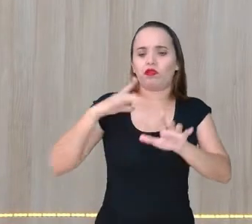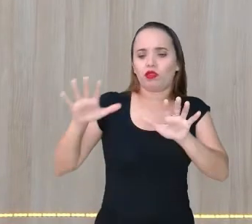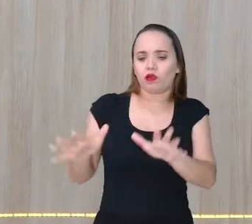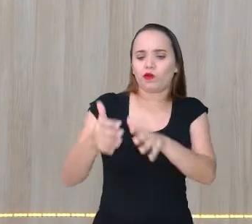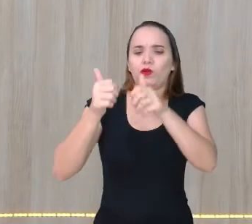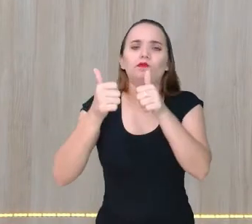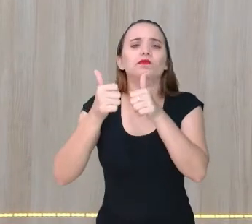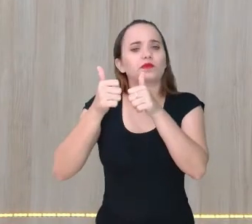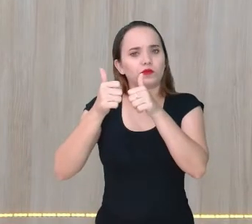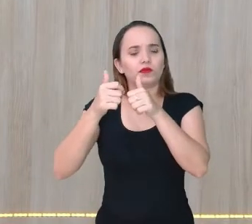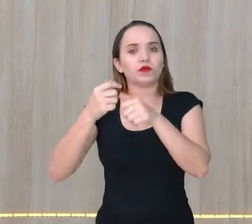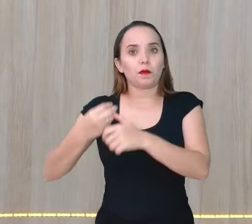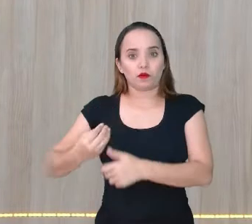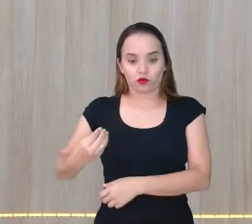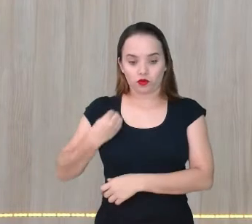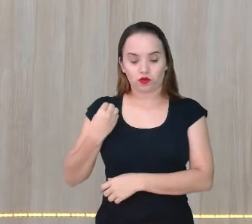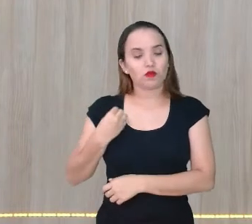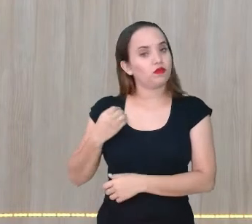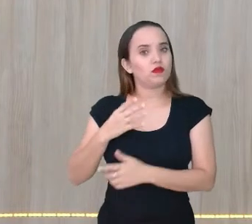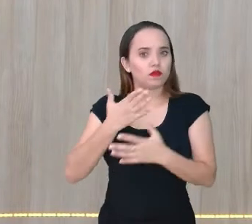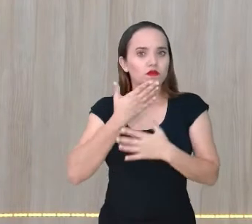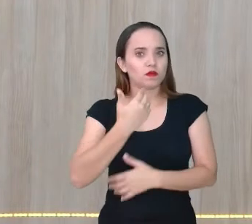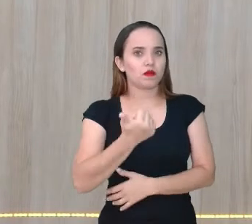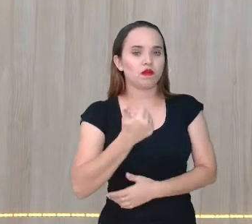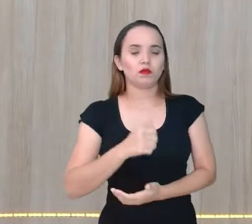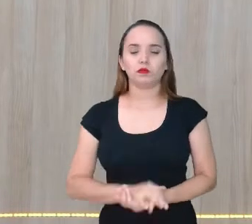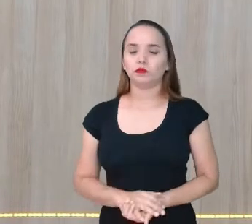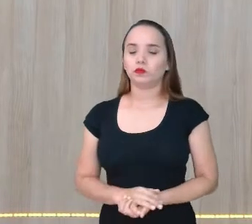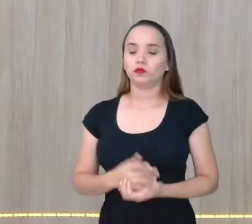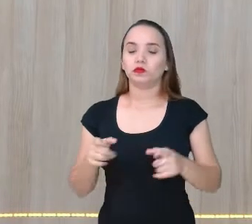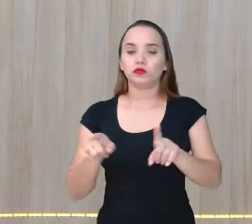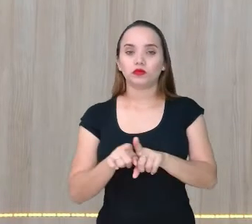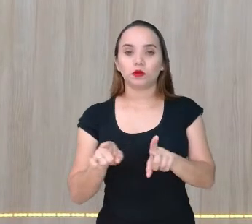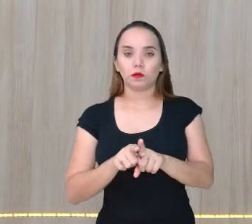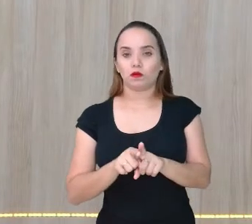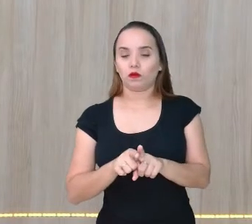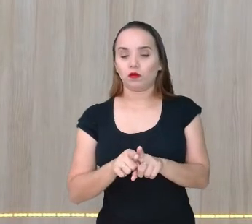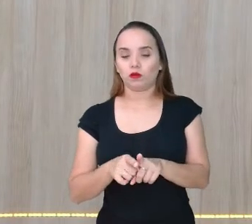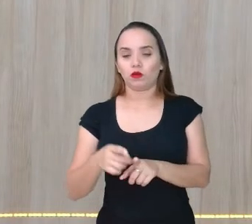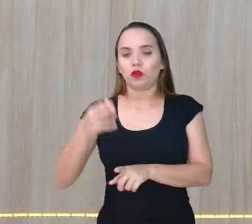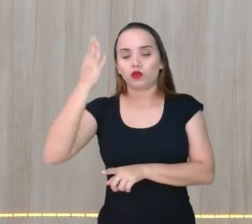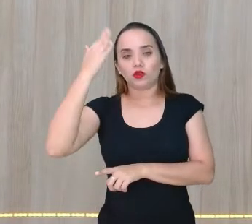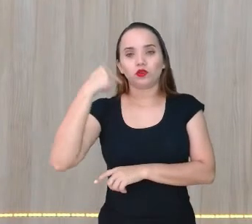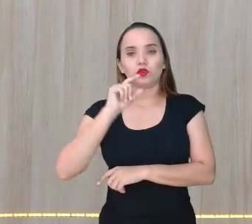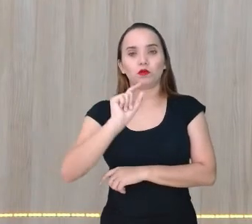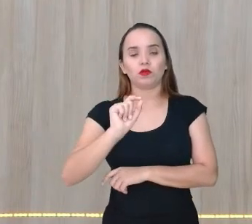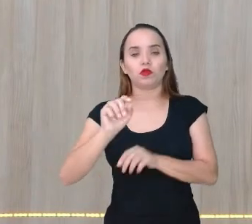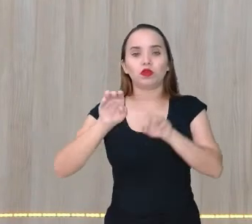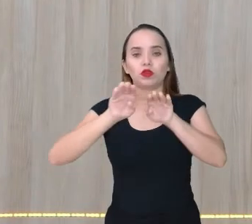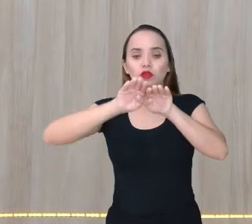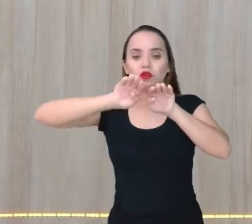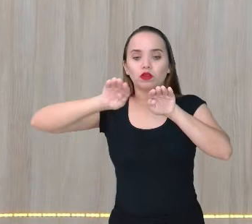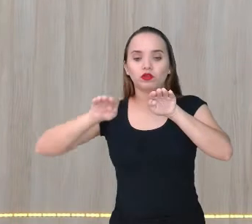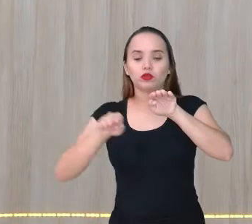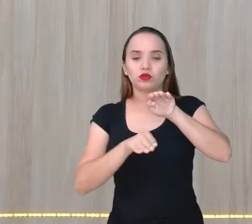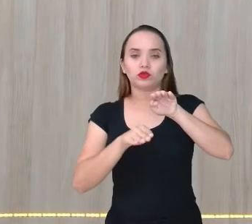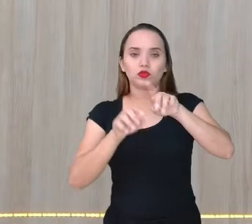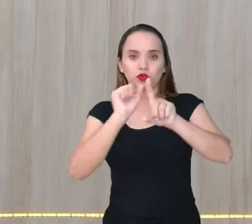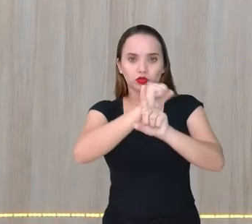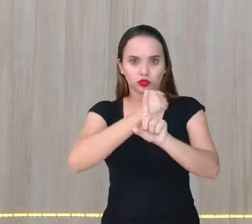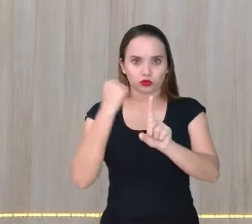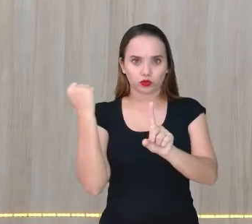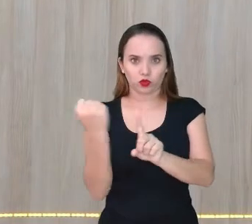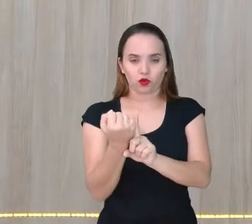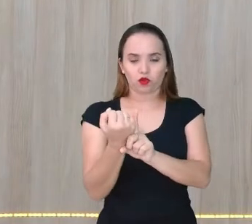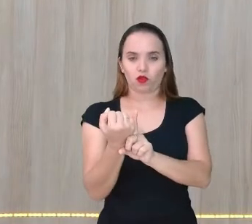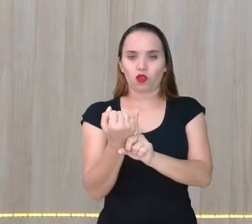gente possa viver de uma forma melhor. E a gente sabe que essa questão da desigualdade, né, social, ela